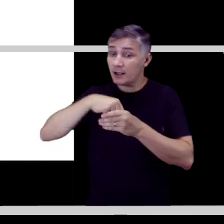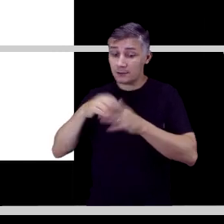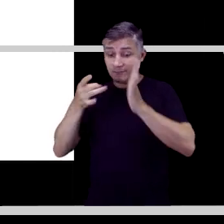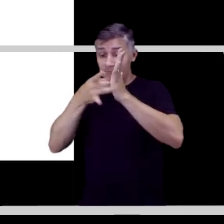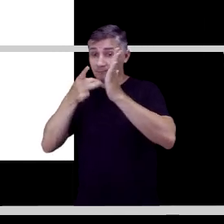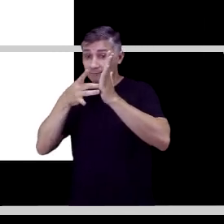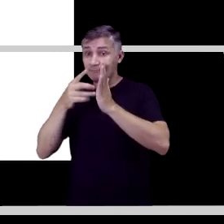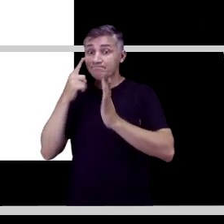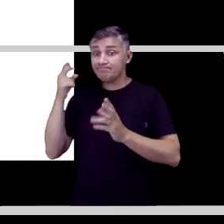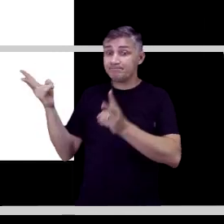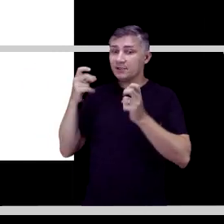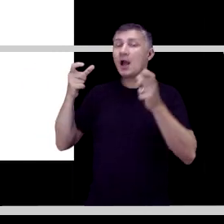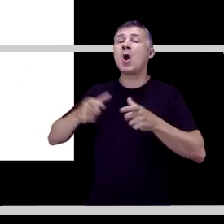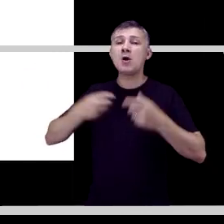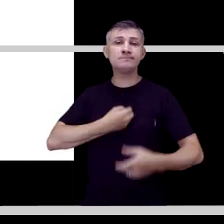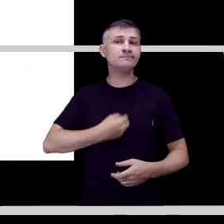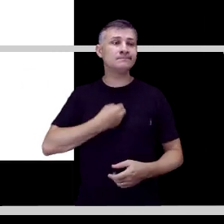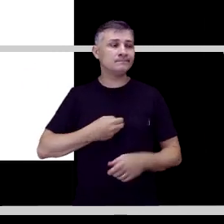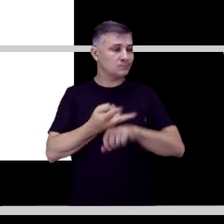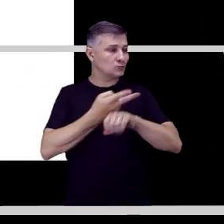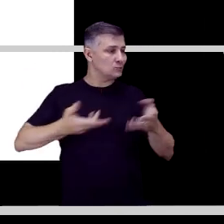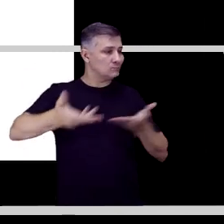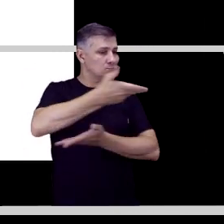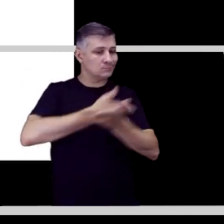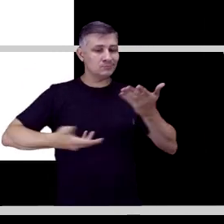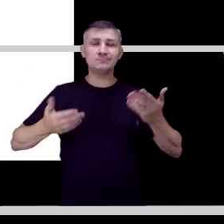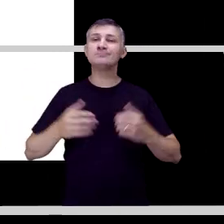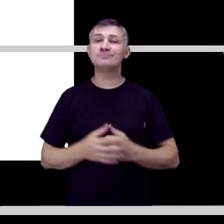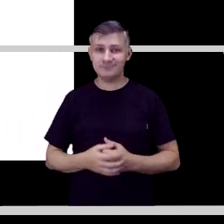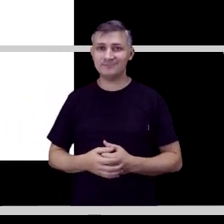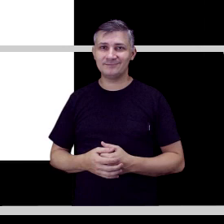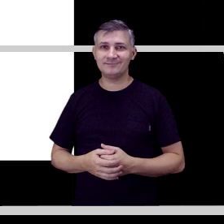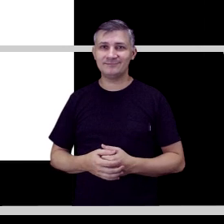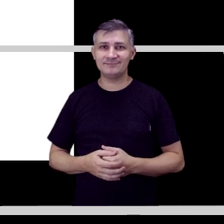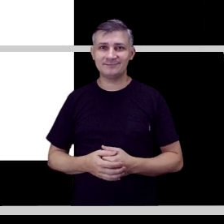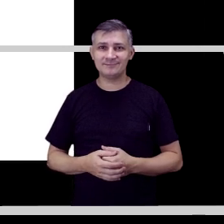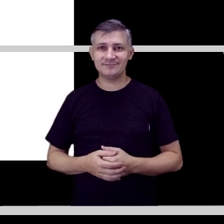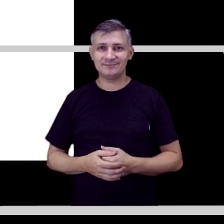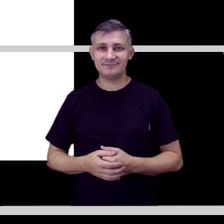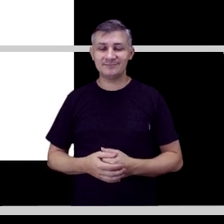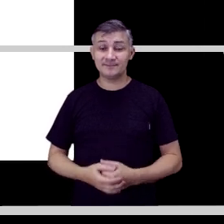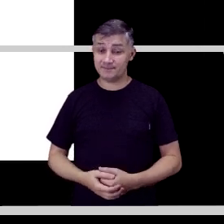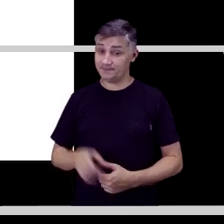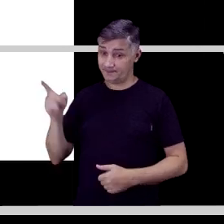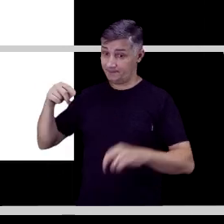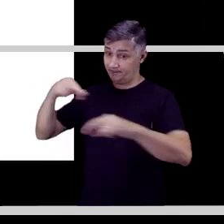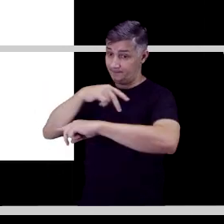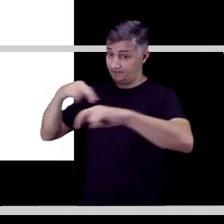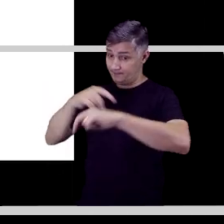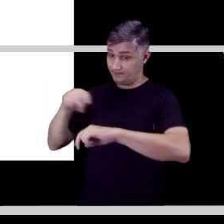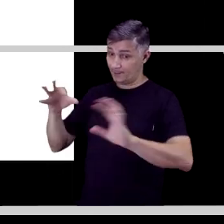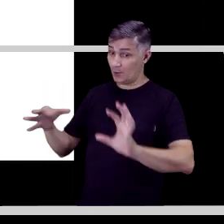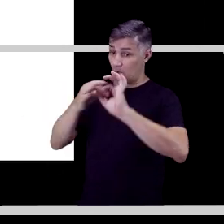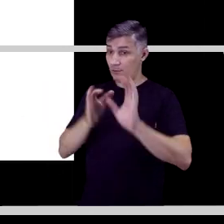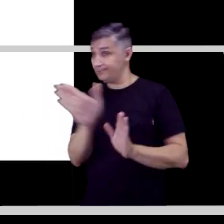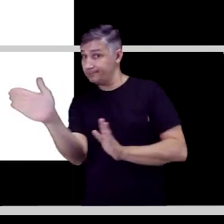E esse tipo de relação nos interessa muito, né? Você está dentro e ao mesmo tempo está fora, e você nunca perder a noção de onde você está